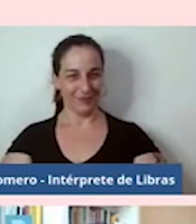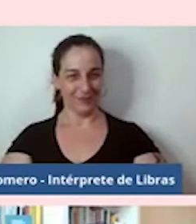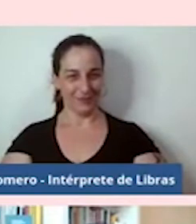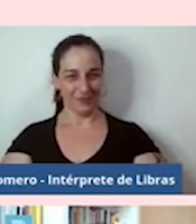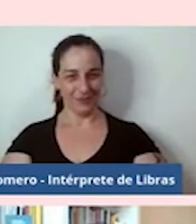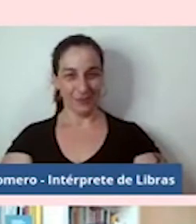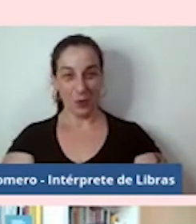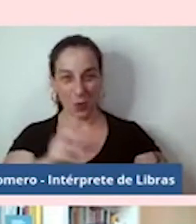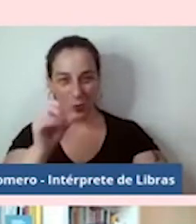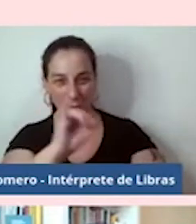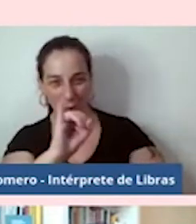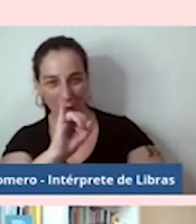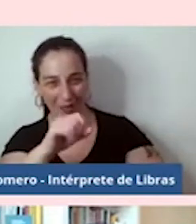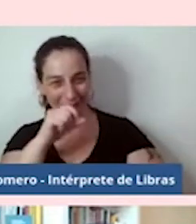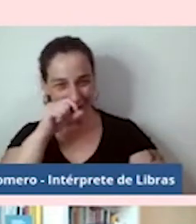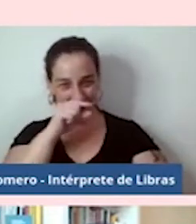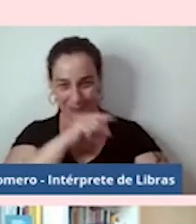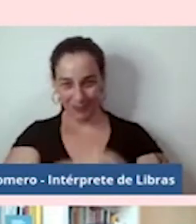Olá, Patrícia.